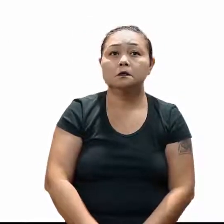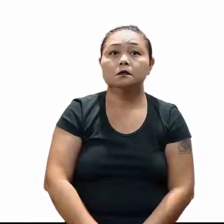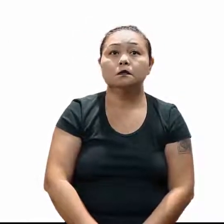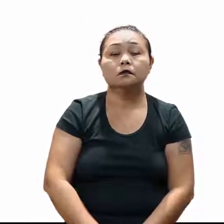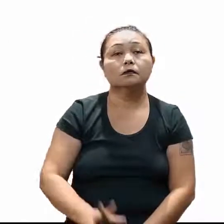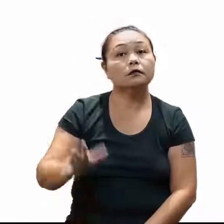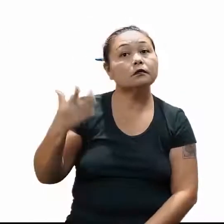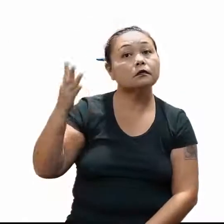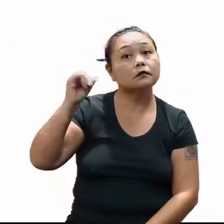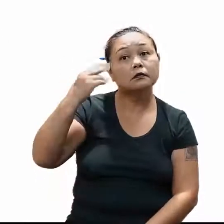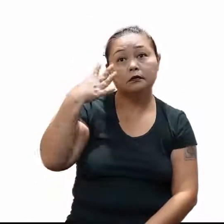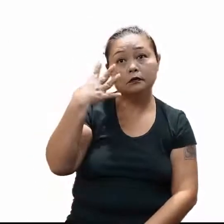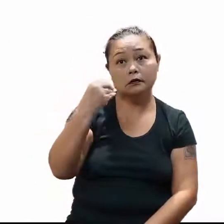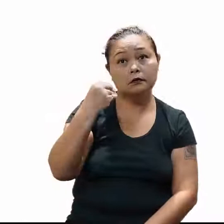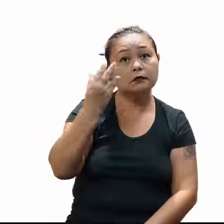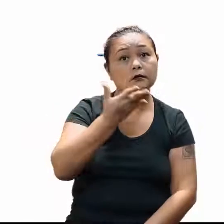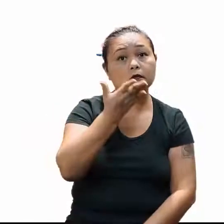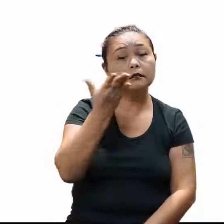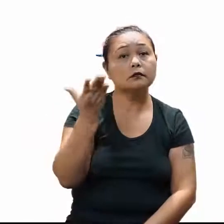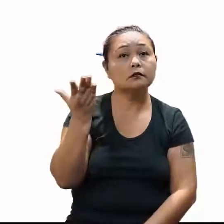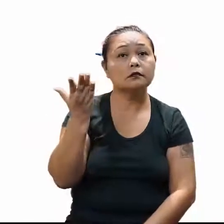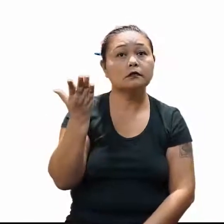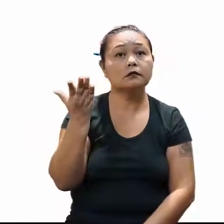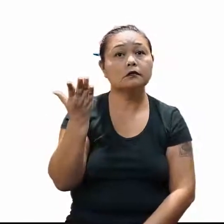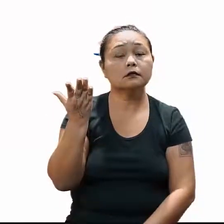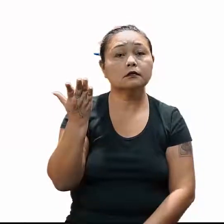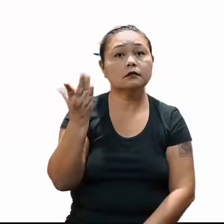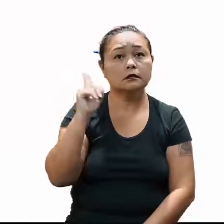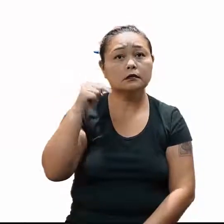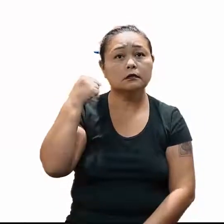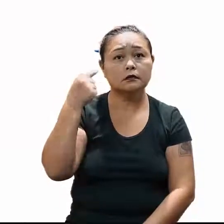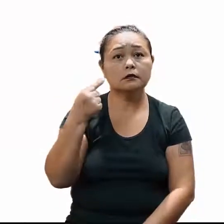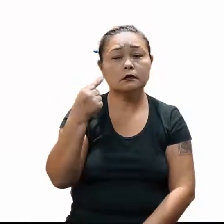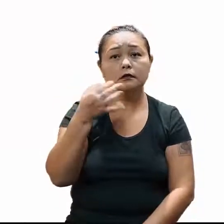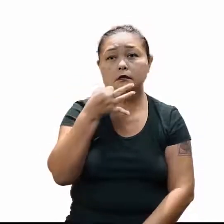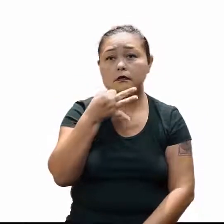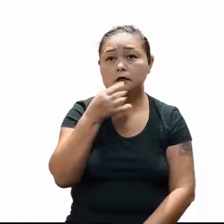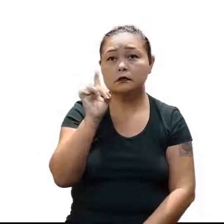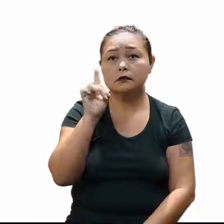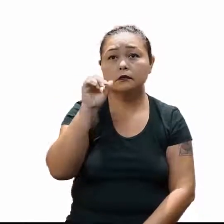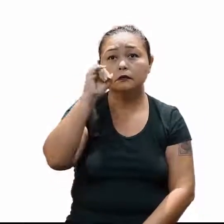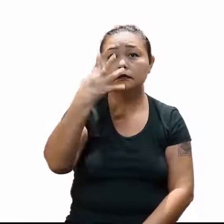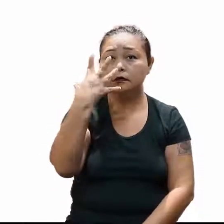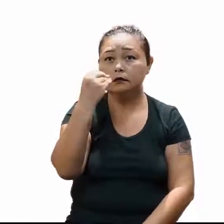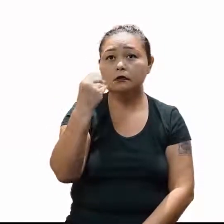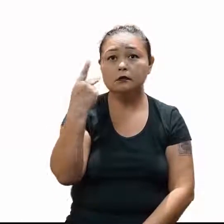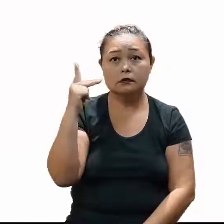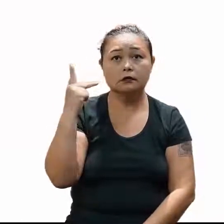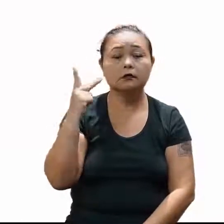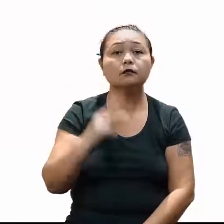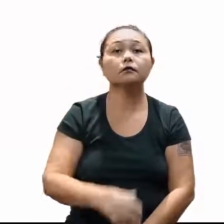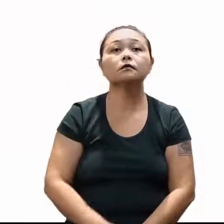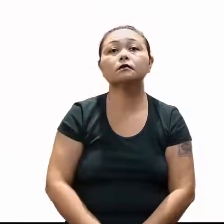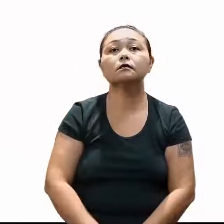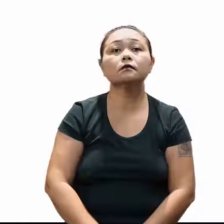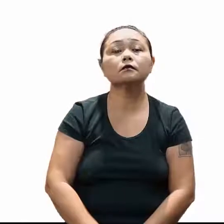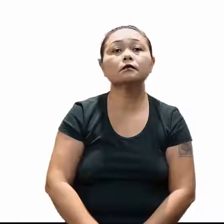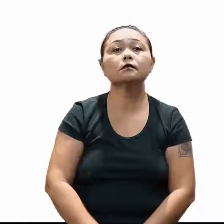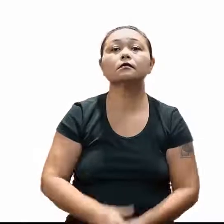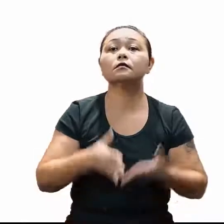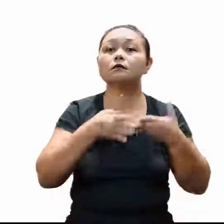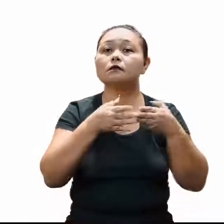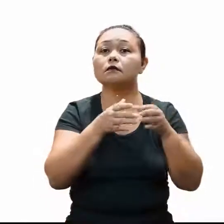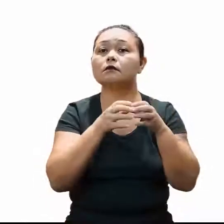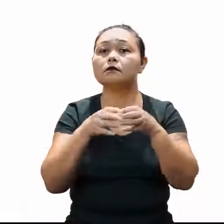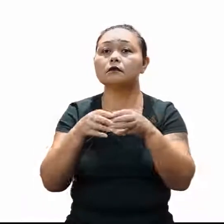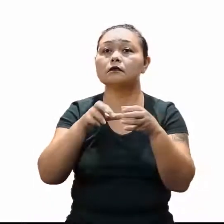Aqui eu coloco uma foto para vocês, mas que depois eu vou comentar melhor sobre essa foto. Da expedição